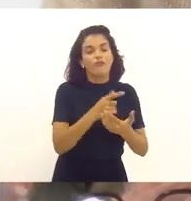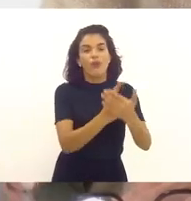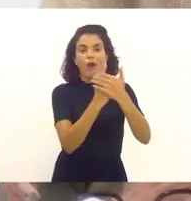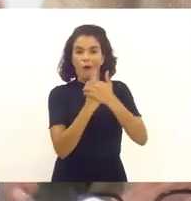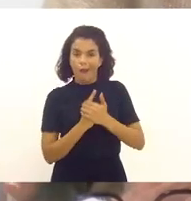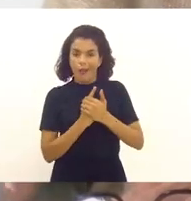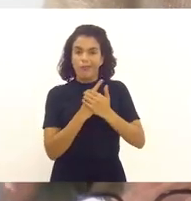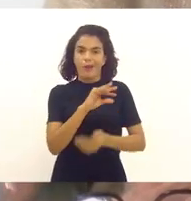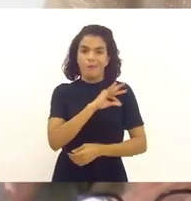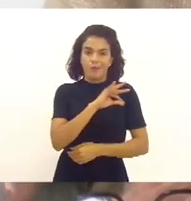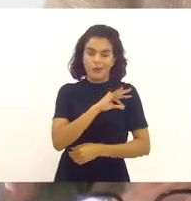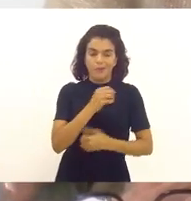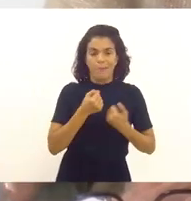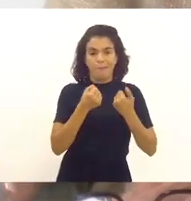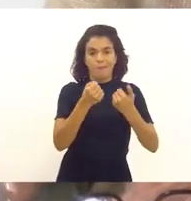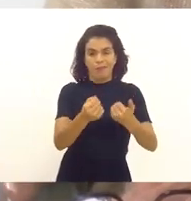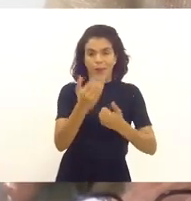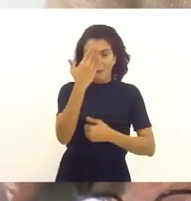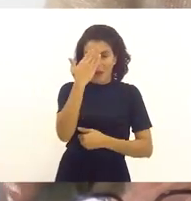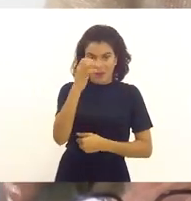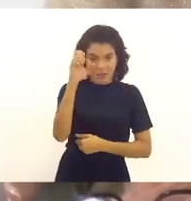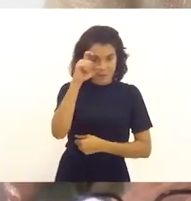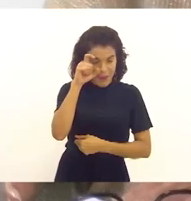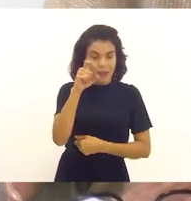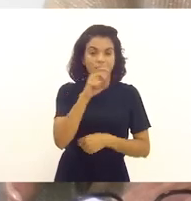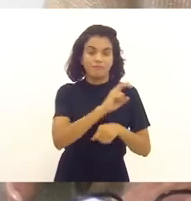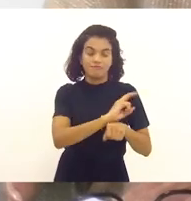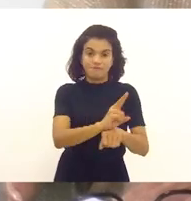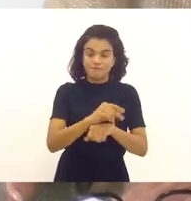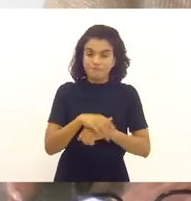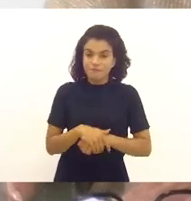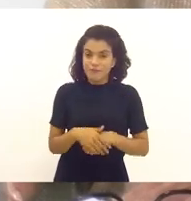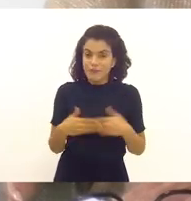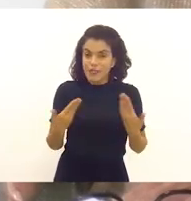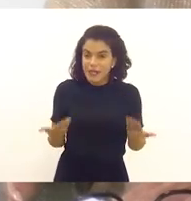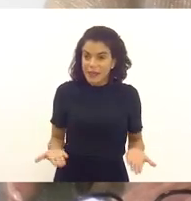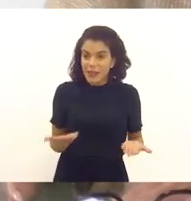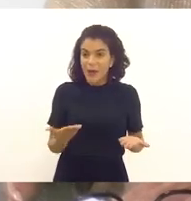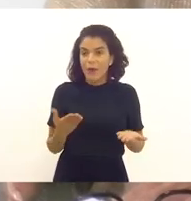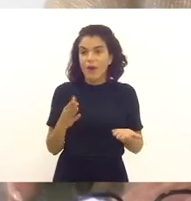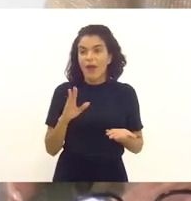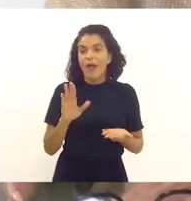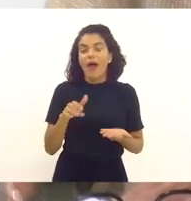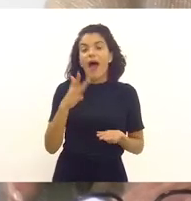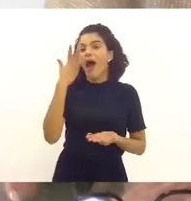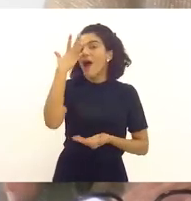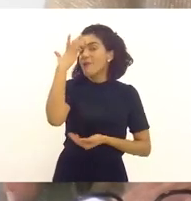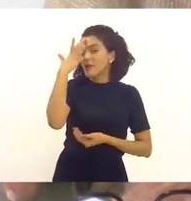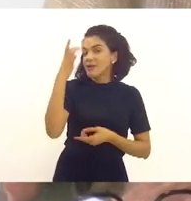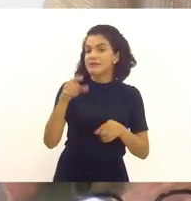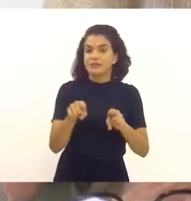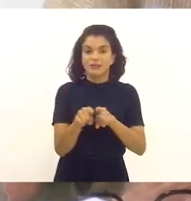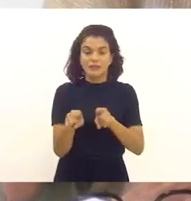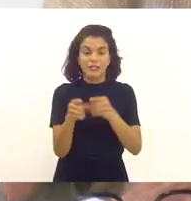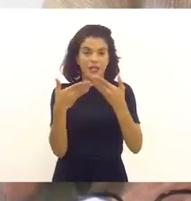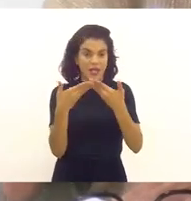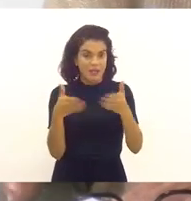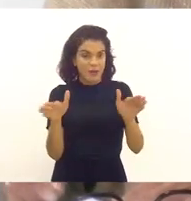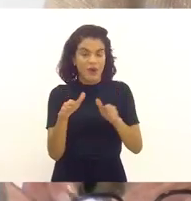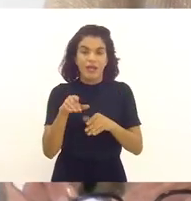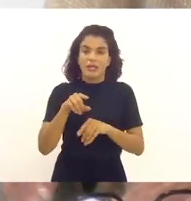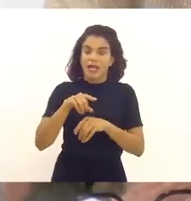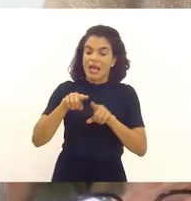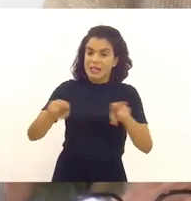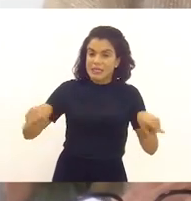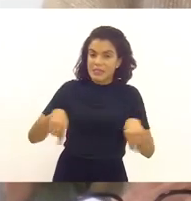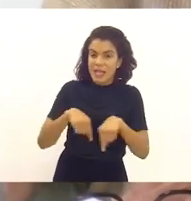que adentem através do programa da Universidade a Patrulha Maria da Penha Então esse é basicamente assim amanhã também a gente está inaugurando a